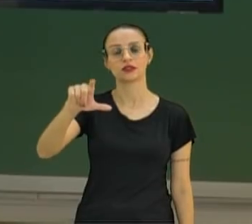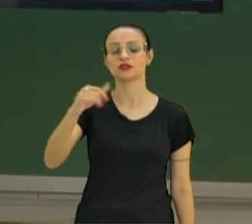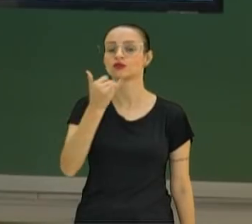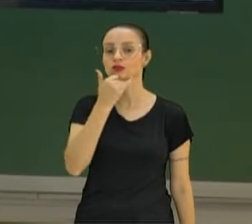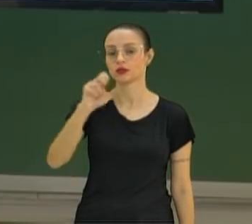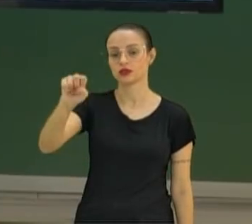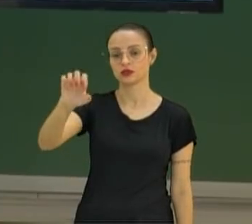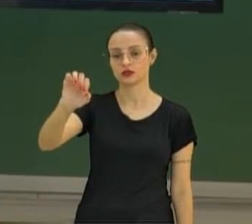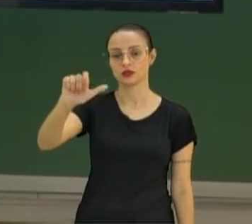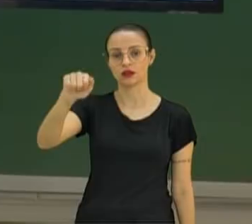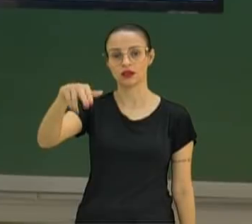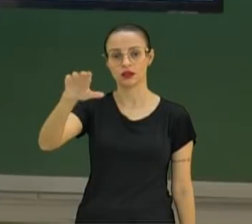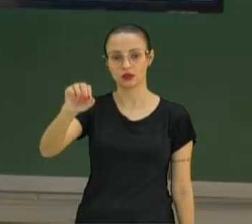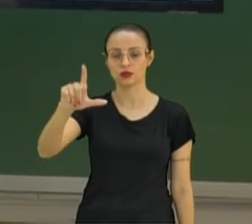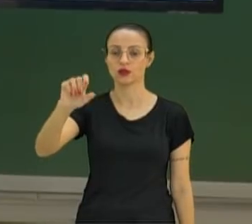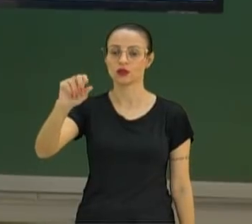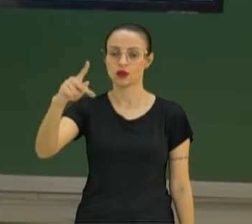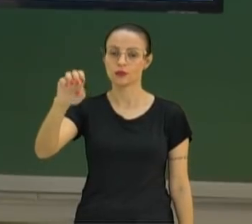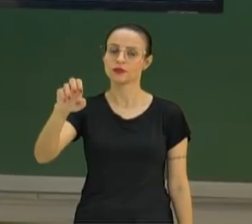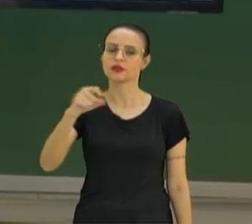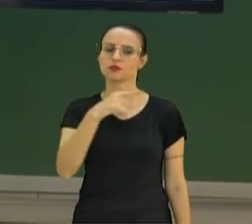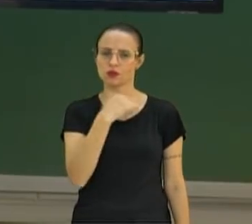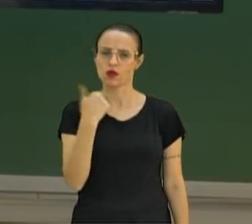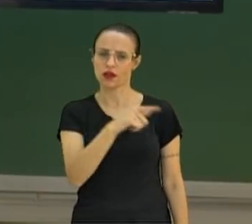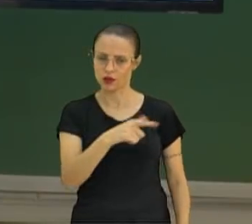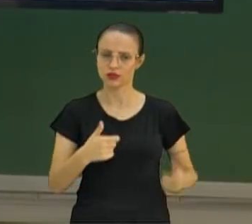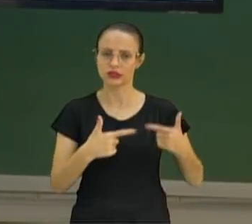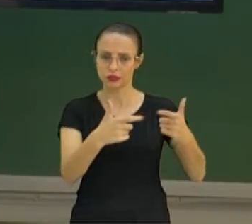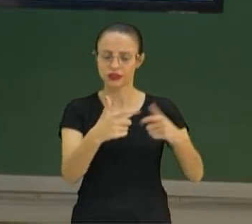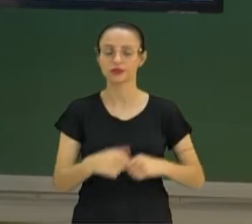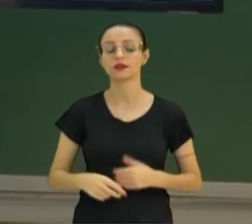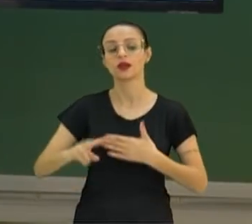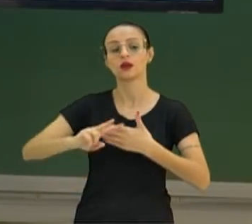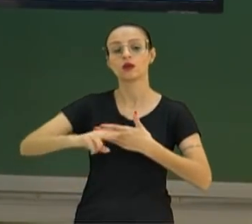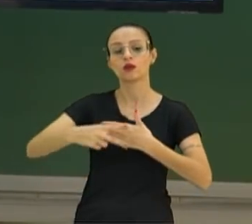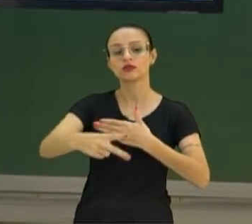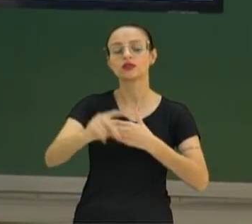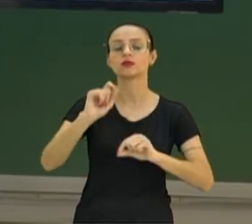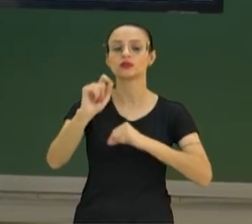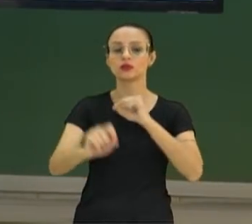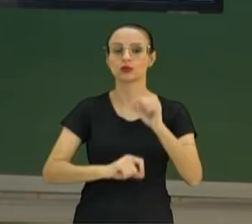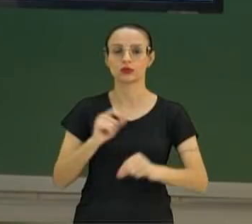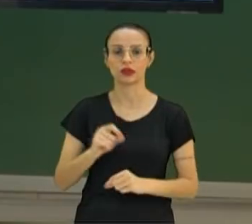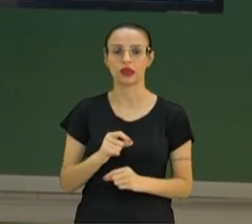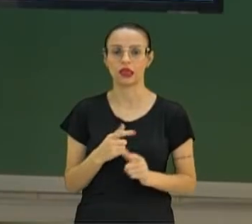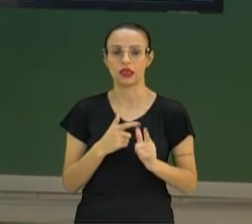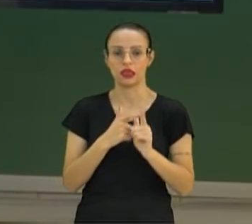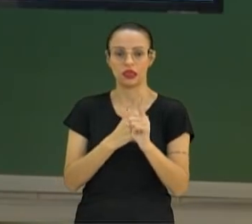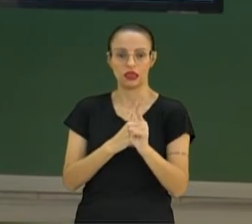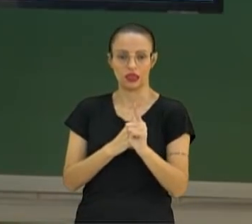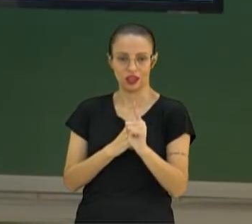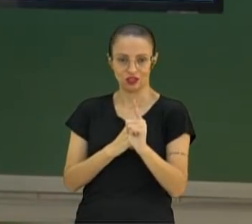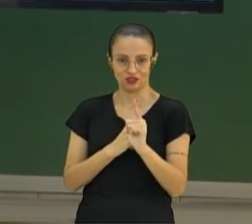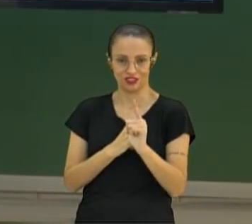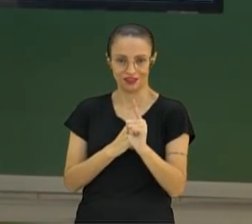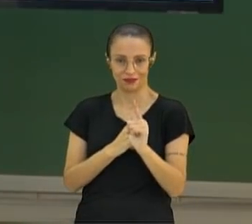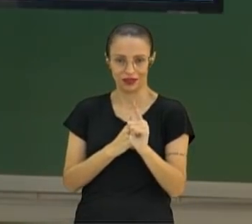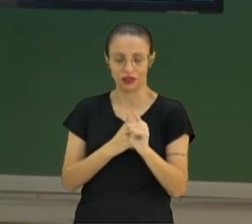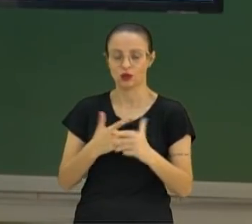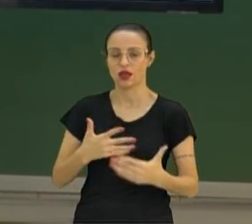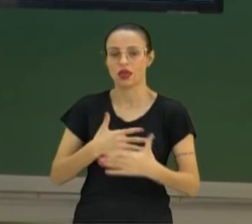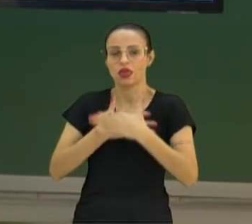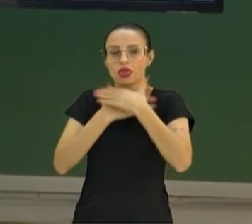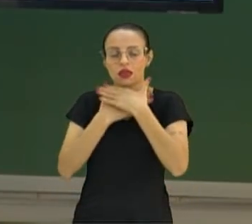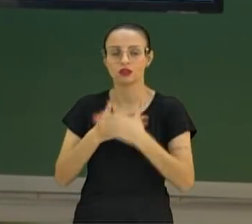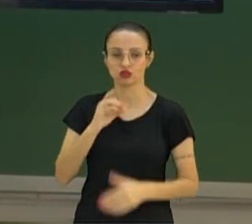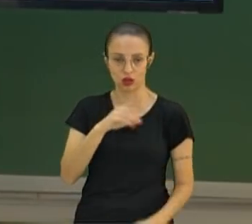morto nessa batalha de Cerro Corá, né? O que nós vamos ter como consequência? Endividamento dos países envolvidos na guerra, não